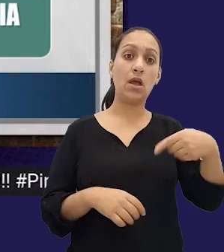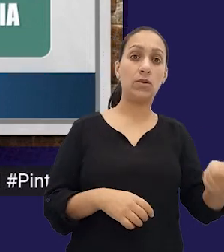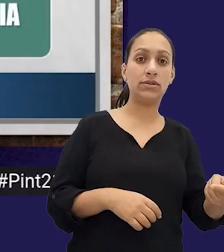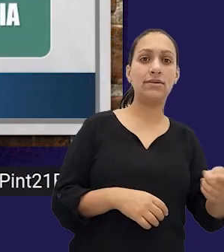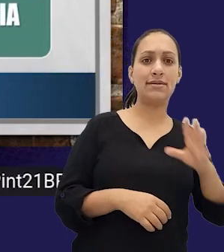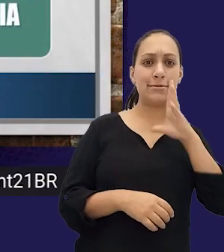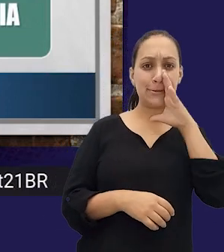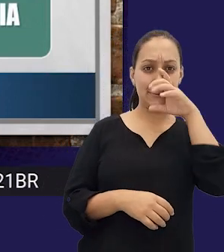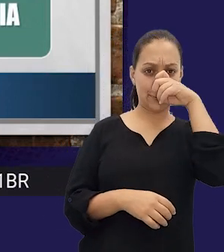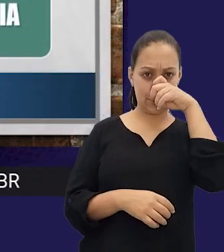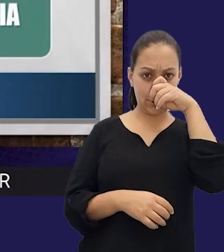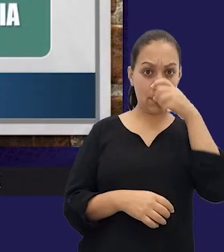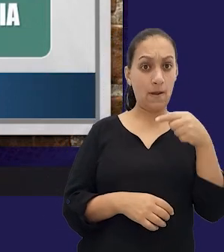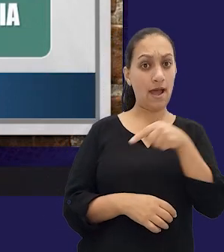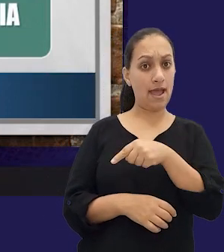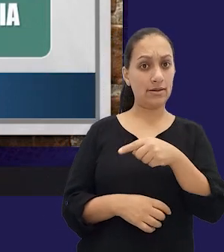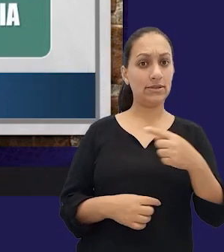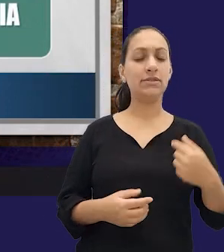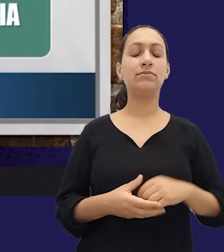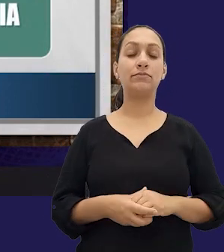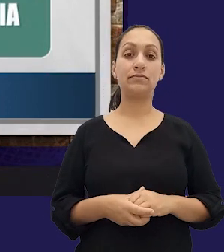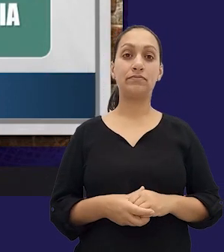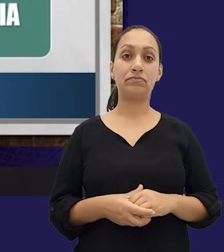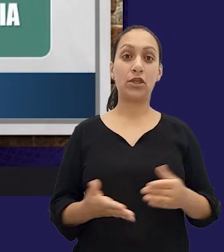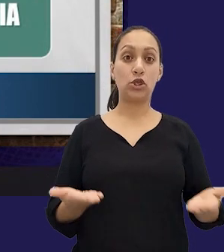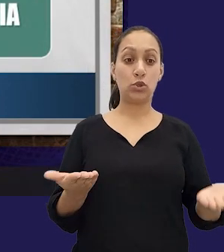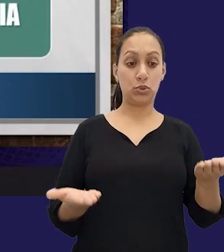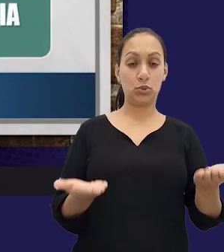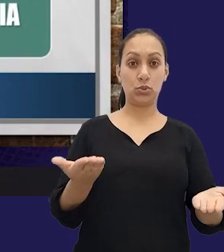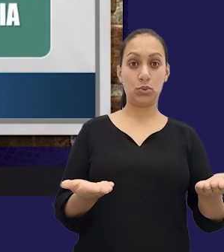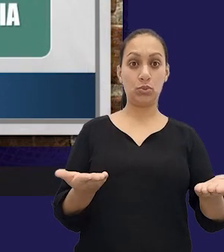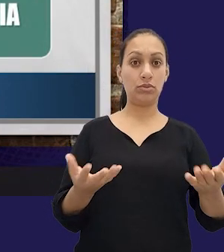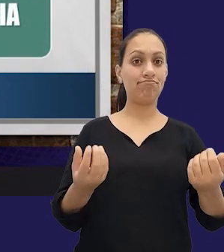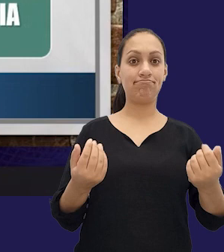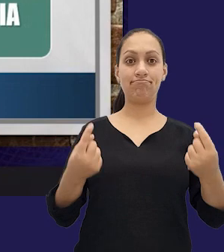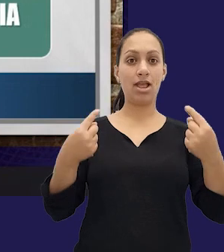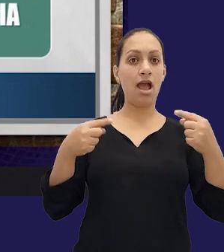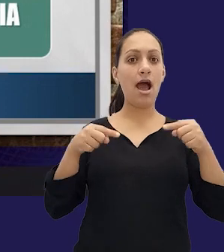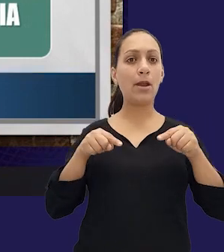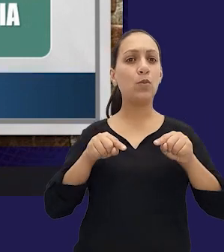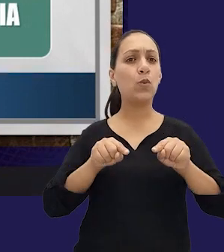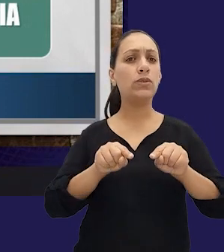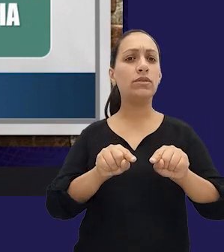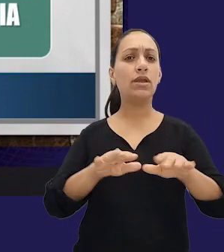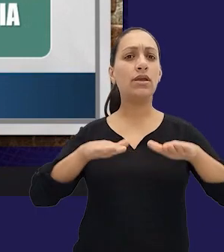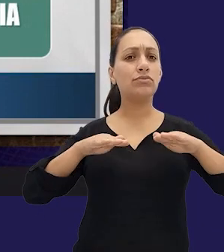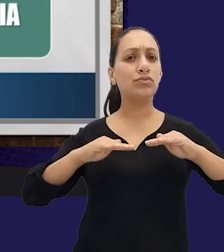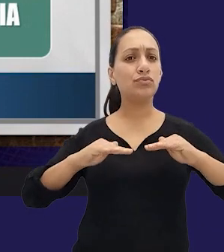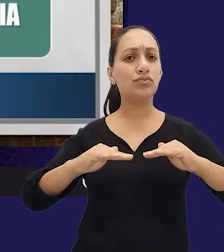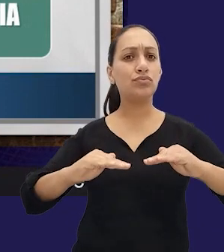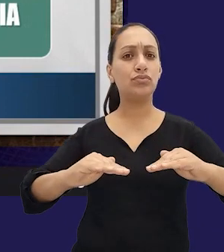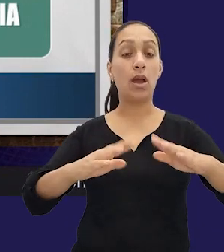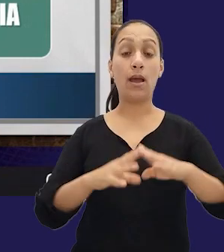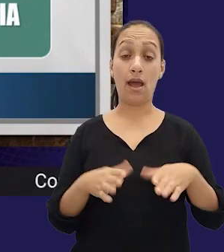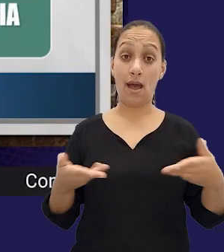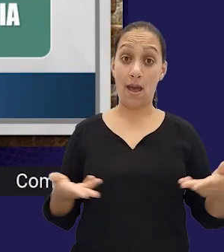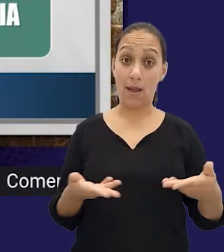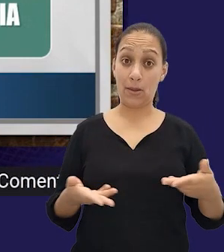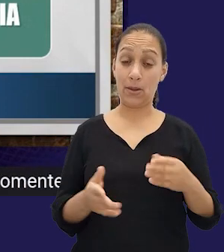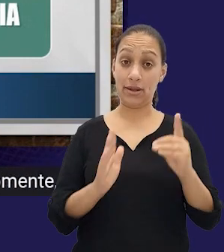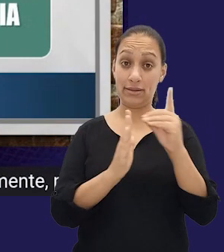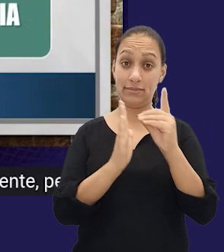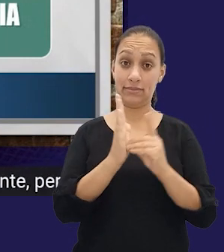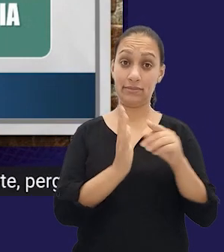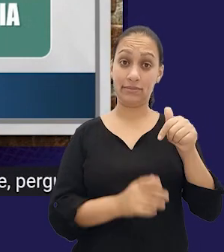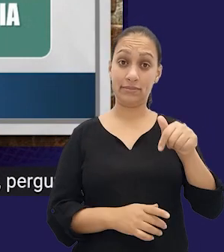substâncias antimicrobianas. Tudo em harmonia, digamos assim. Contudo, aqui na década de 70,